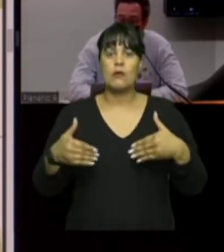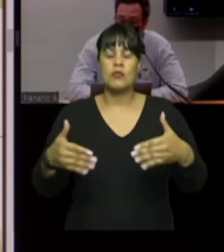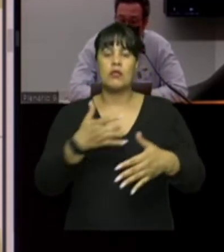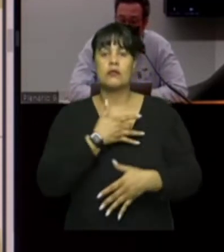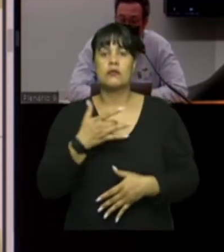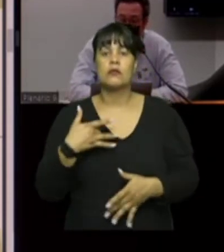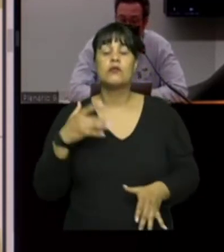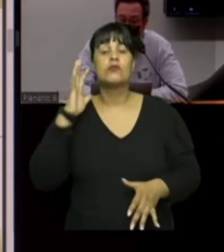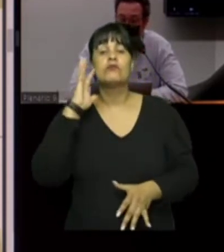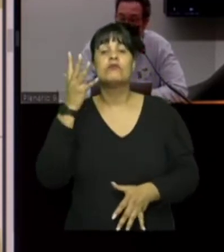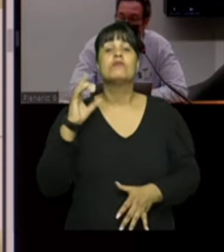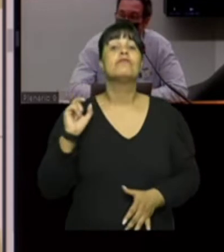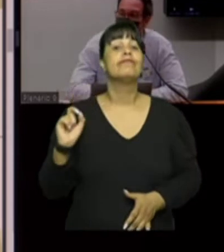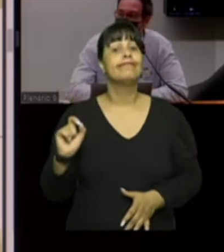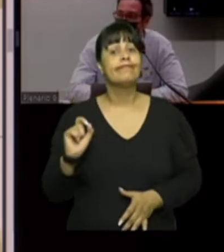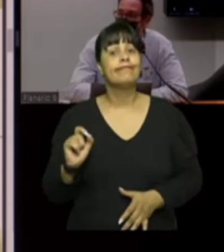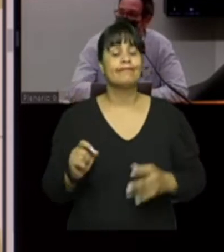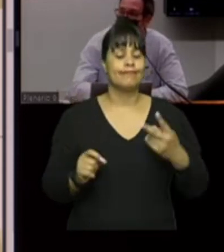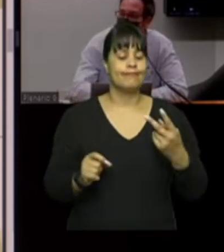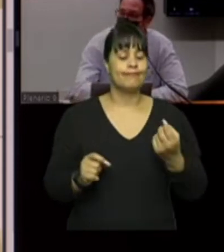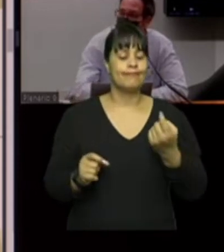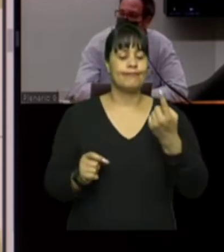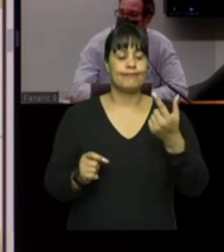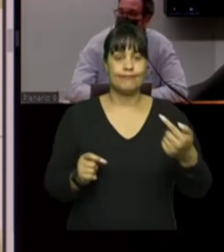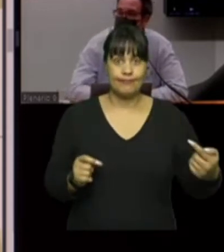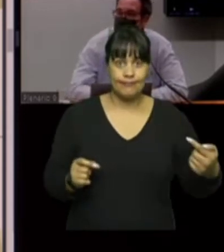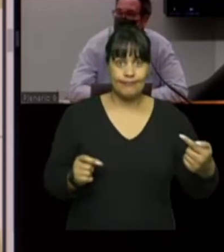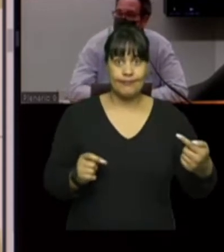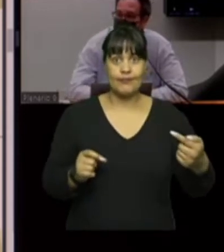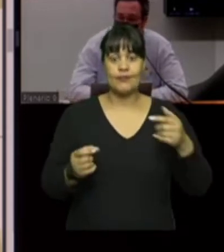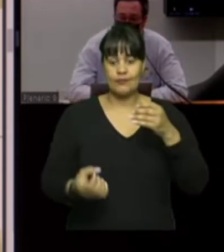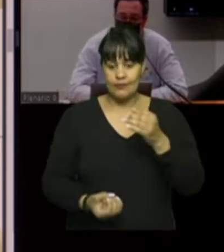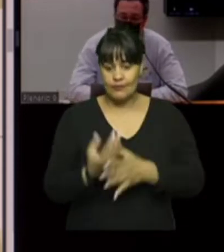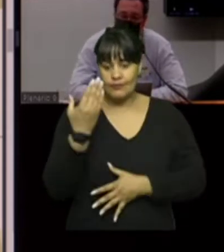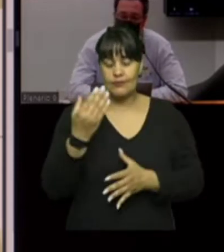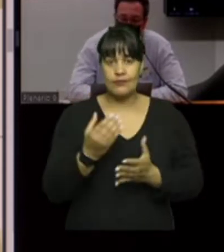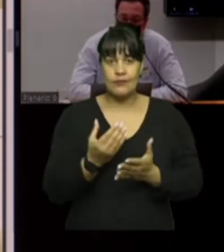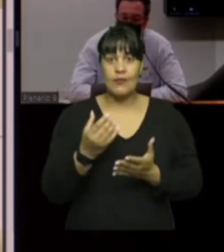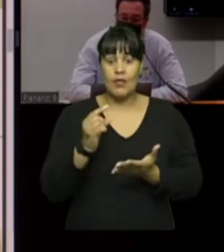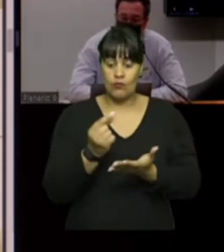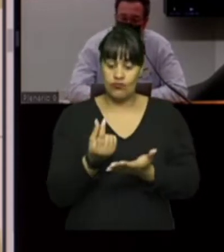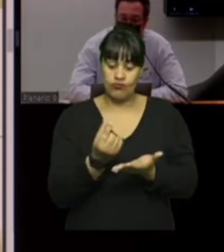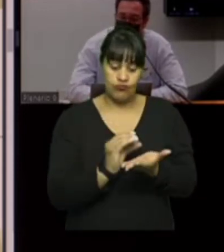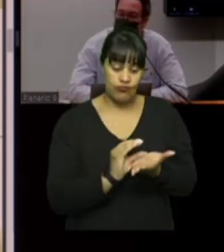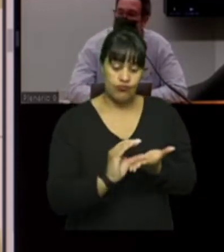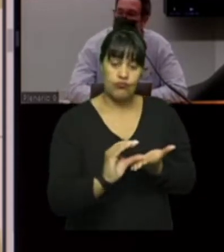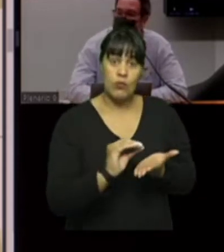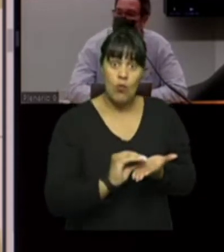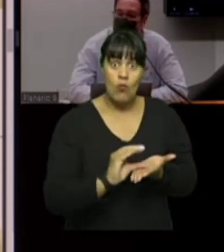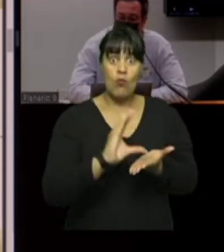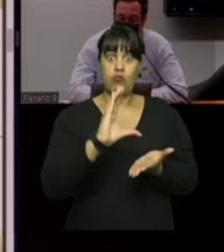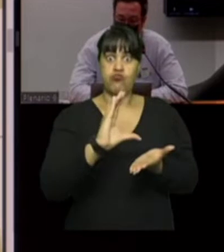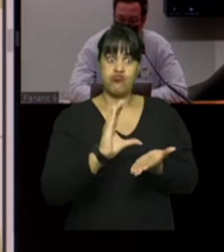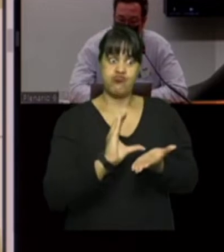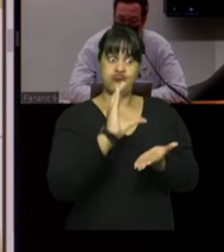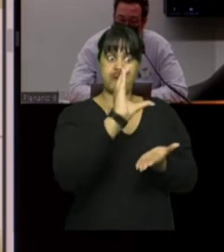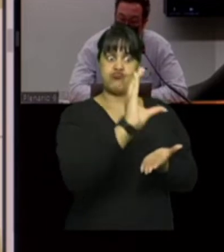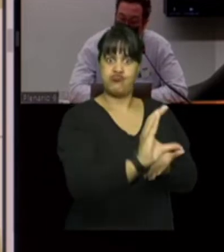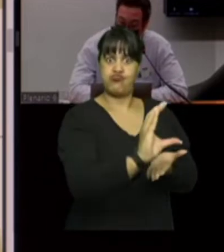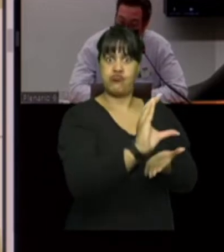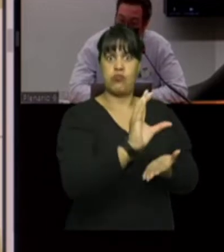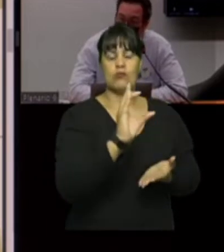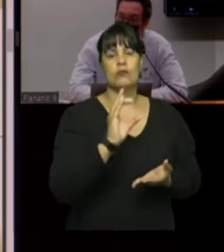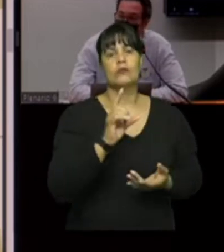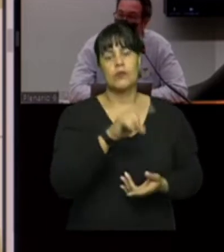em 2017, aumentar em 60% o recurso para as instituições psiquiátricas no Brasil.